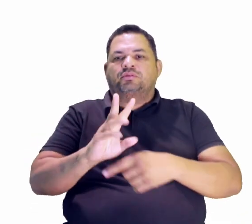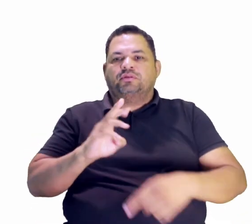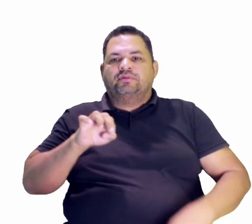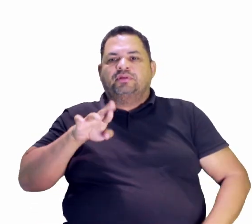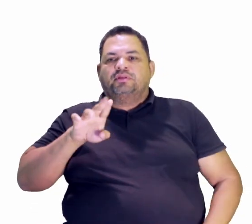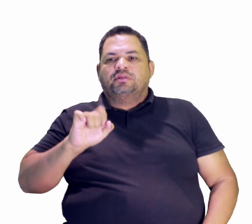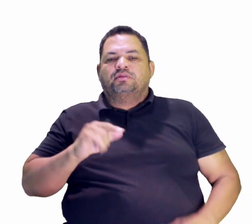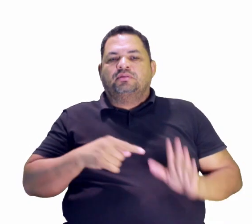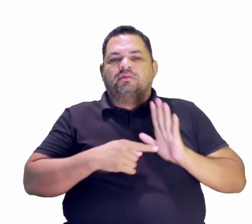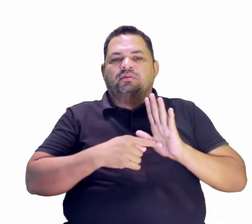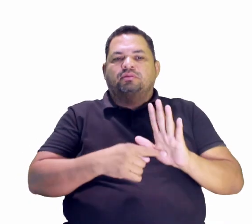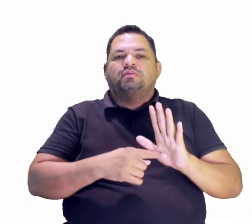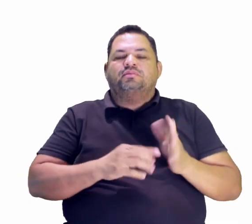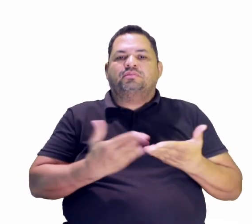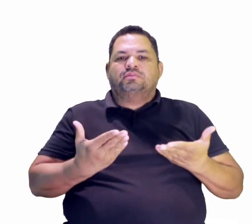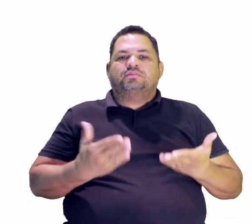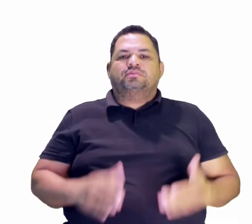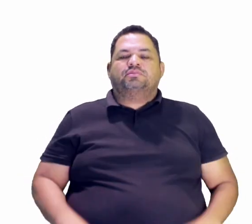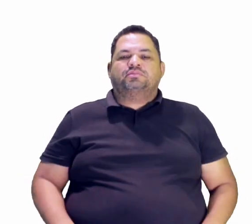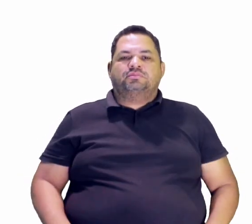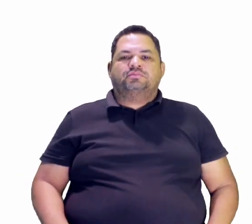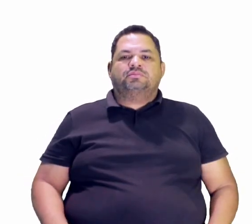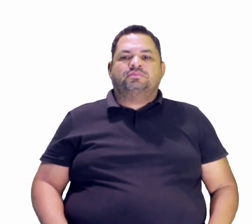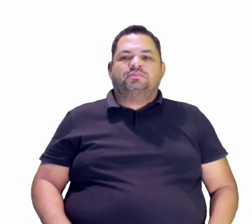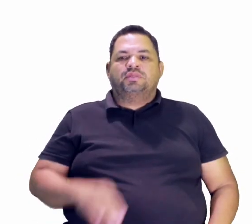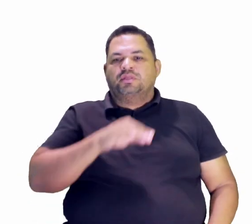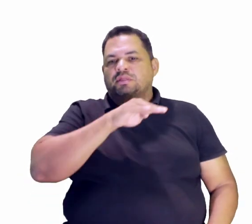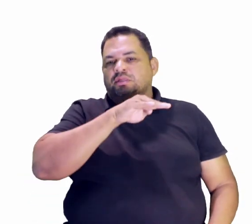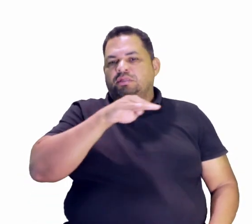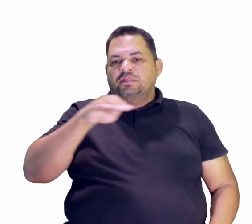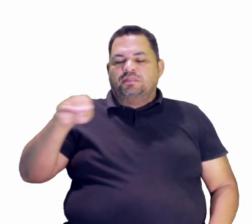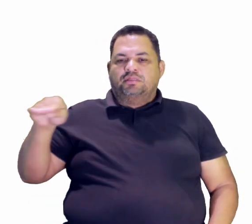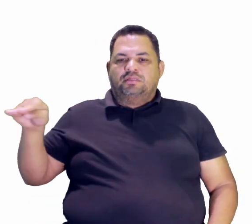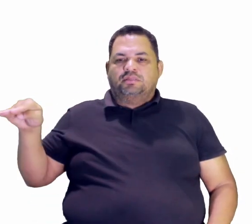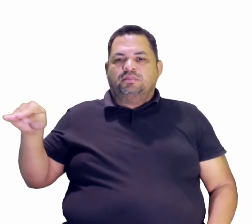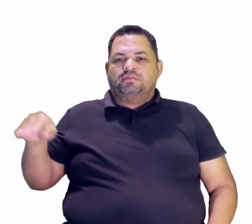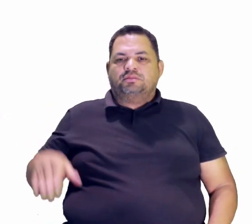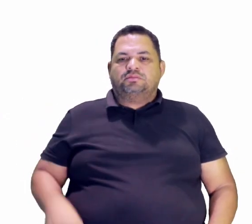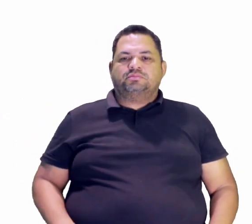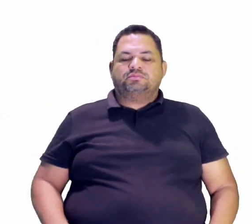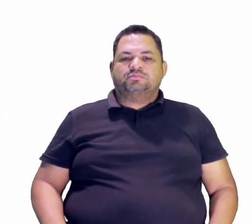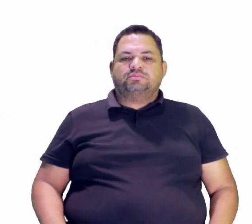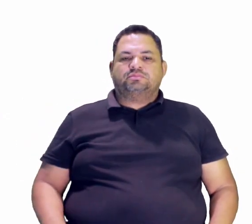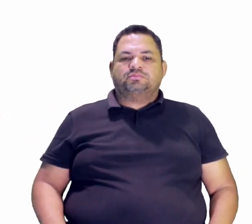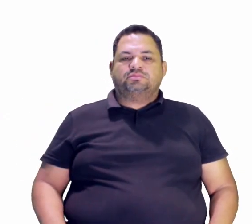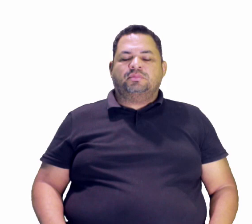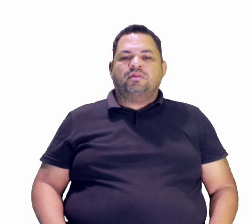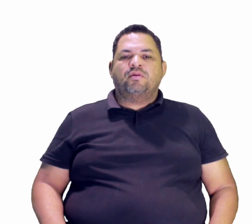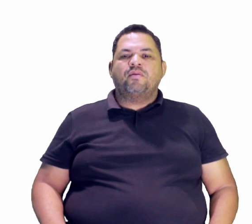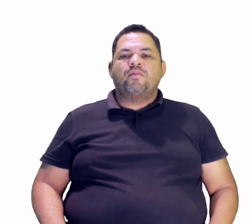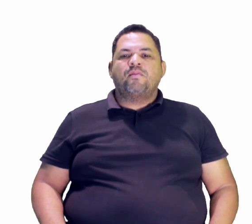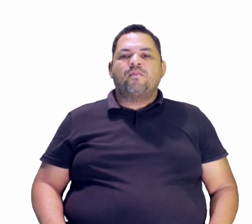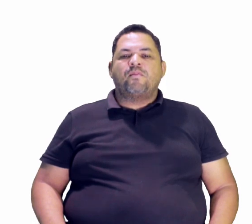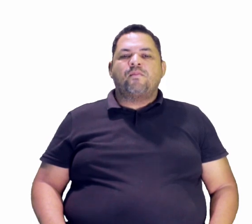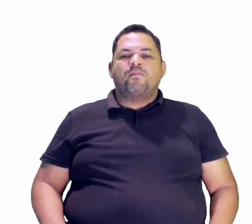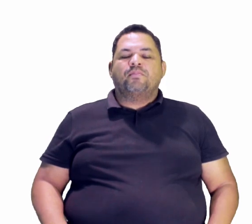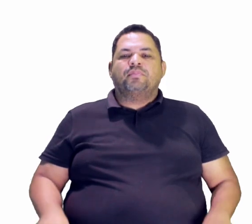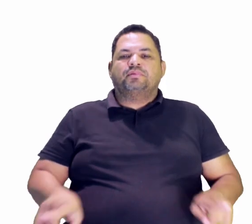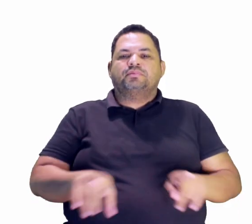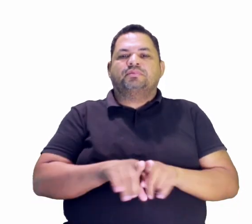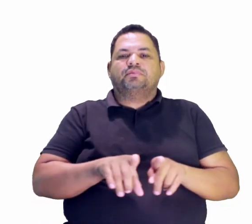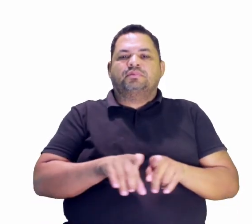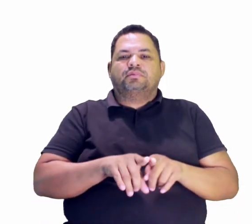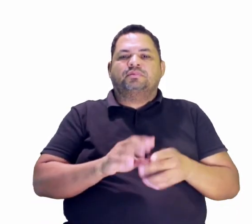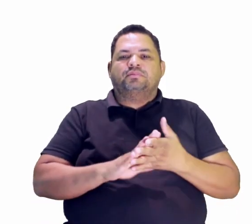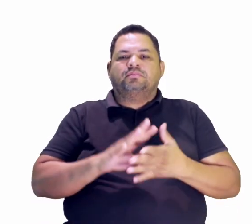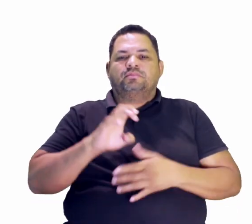mostrar a direção. Então, direção está horizontal na reta. Se eu colocar o segmento sobre ela, o segmento também me dá um